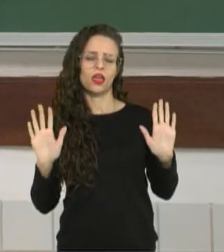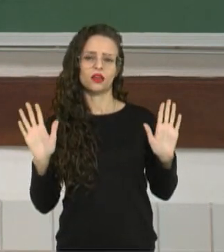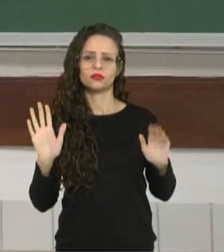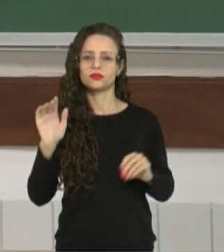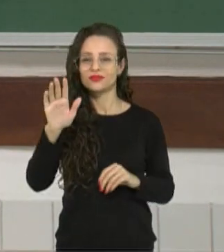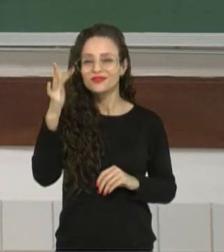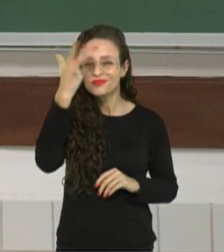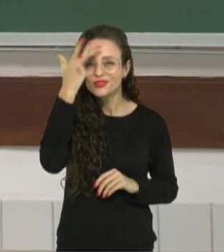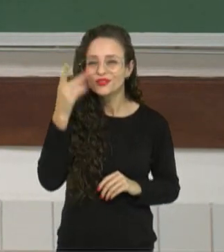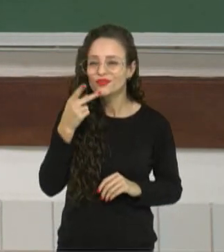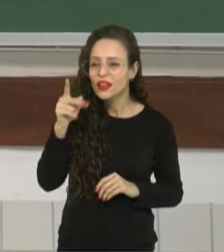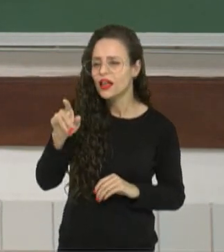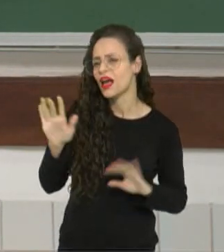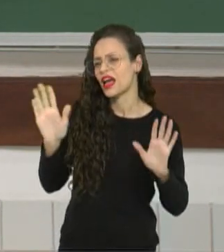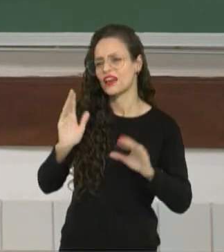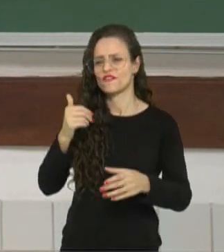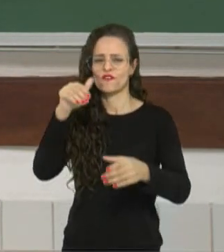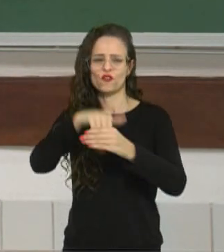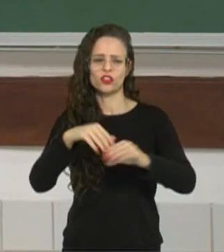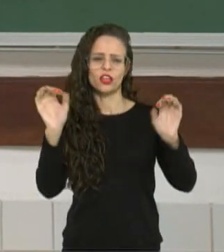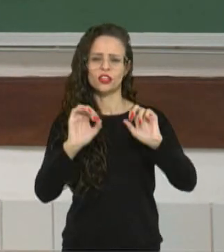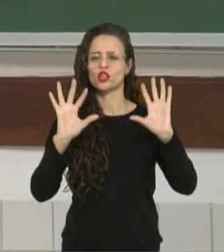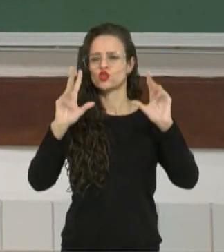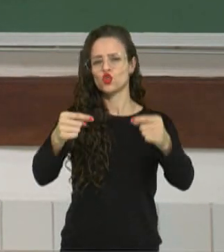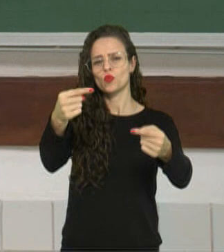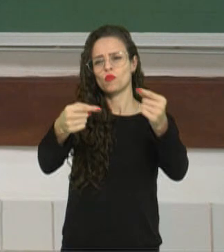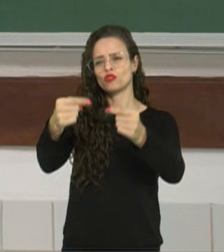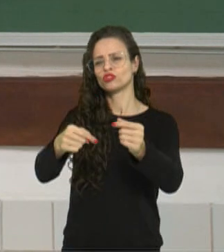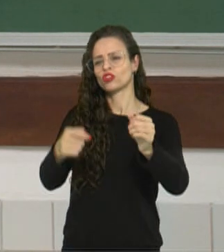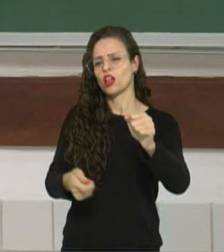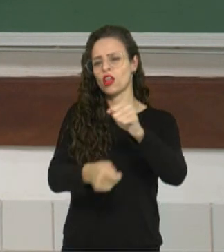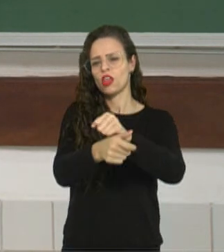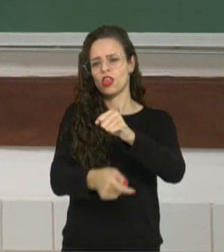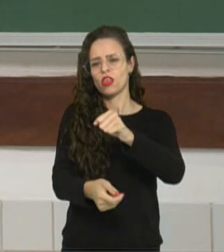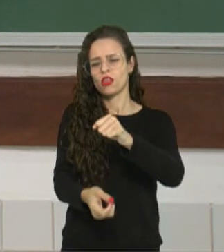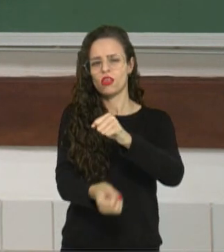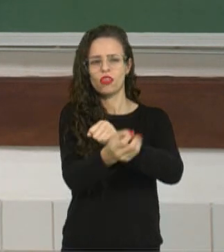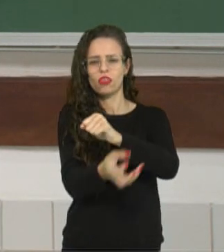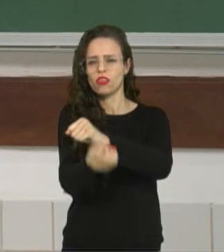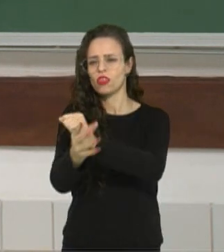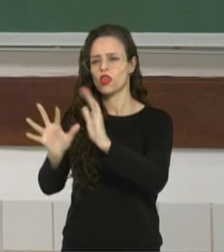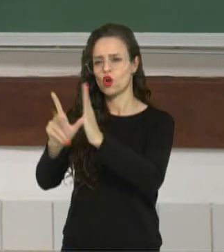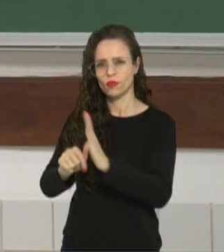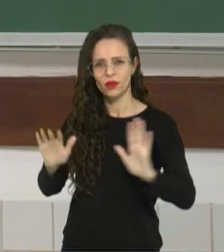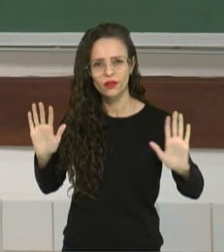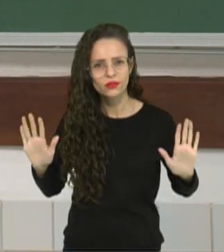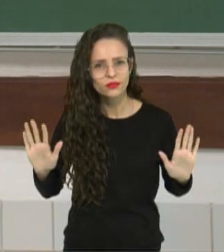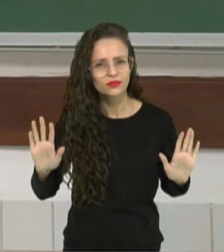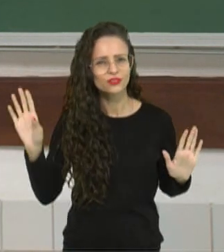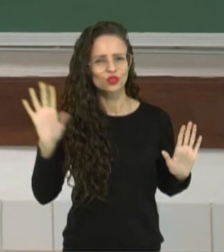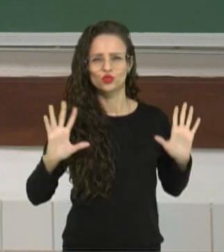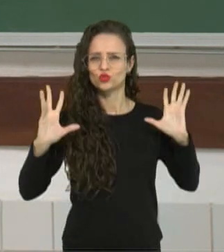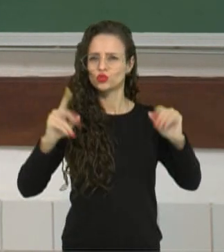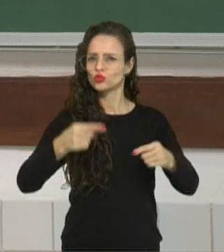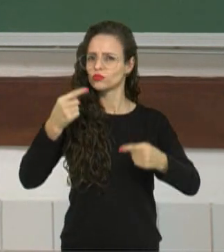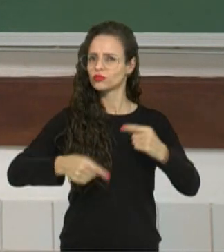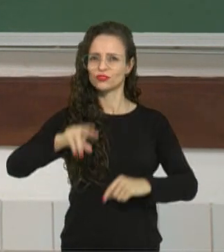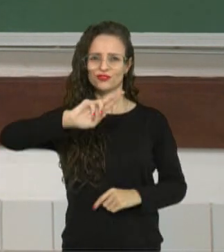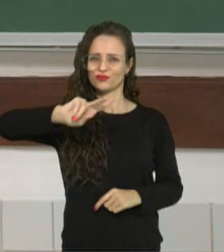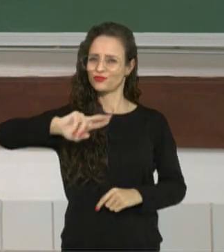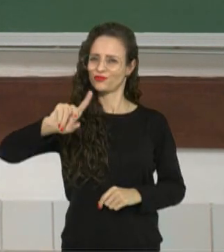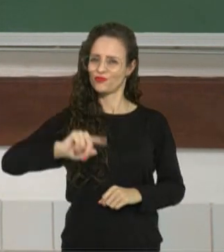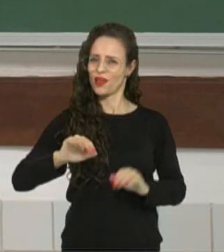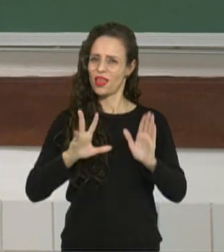Alguém pode ter falado para você, ah, eu não vou votar porque todo político é corrupto. Peraí. Não é todo político que é corrupto. Isso é uma